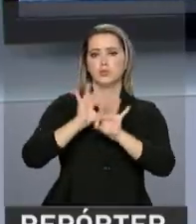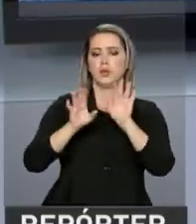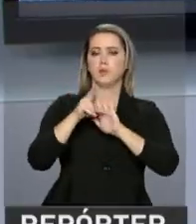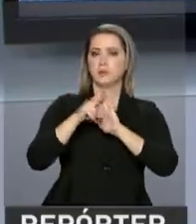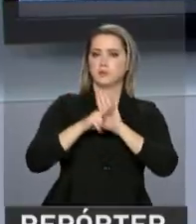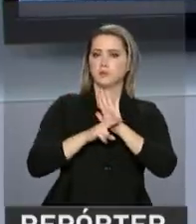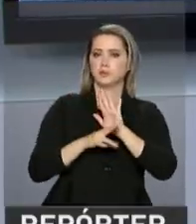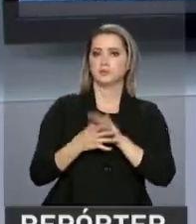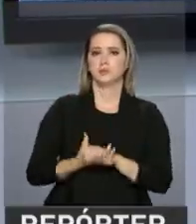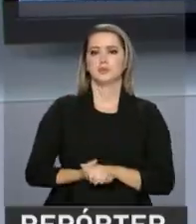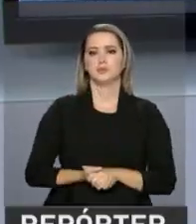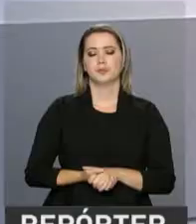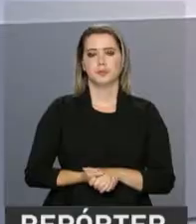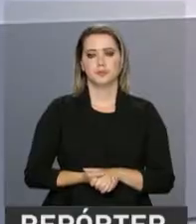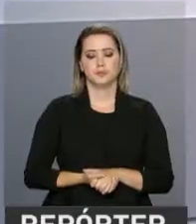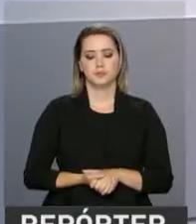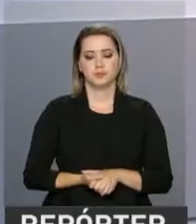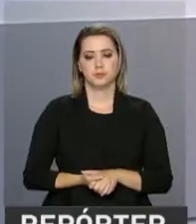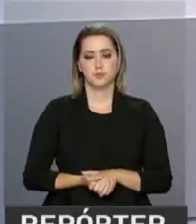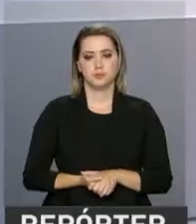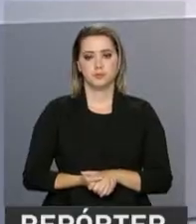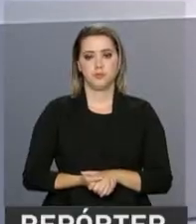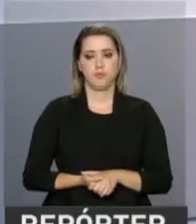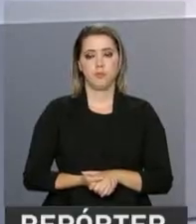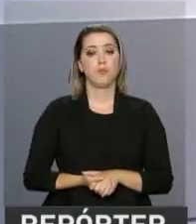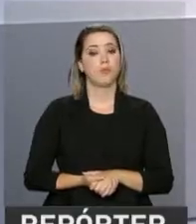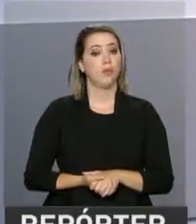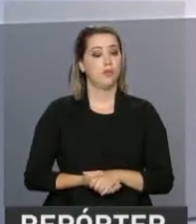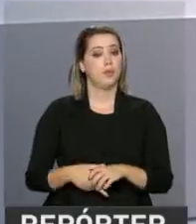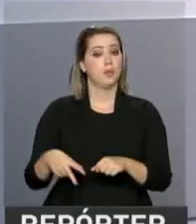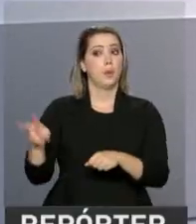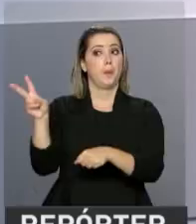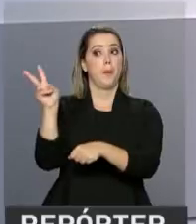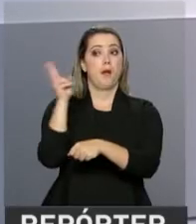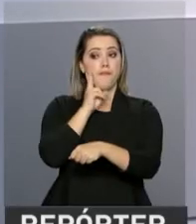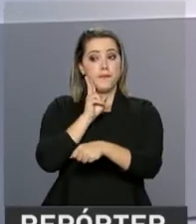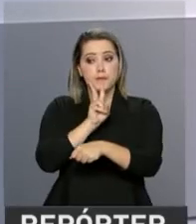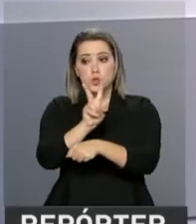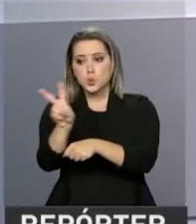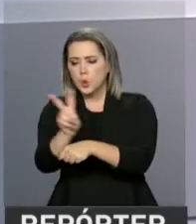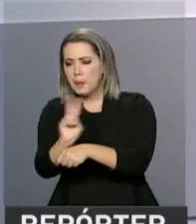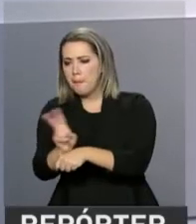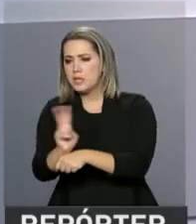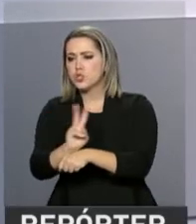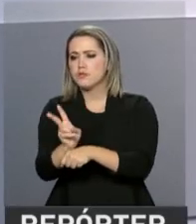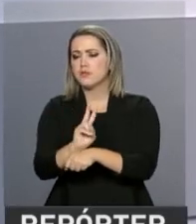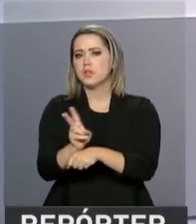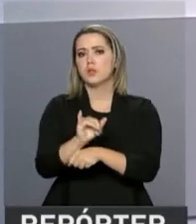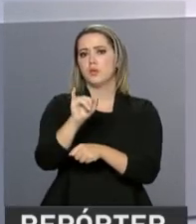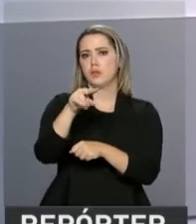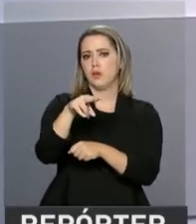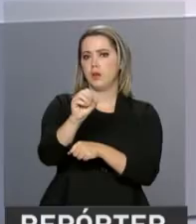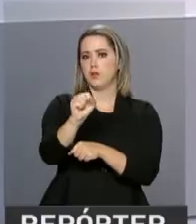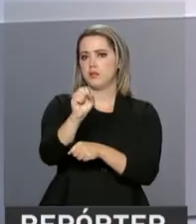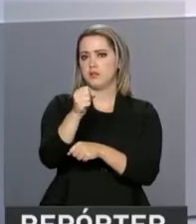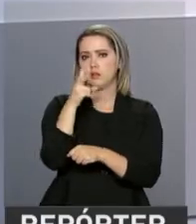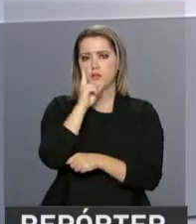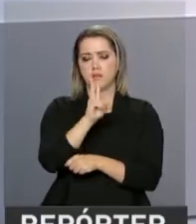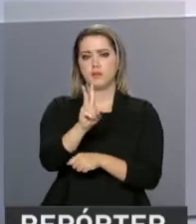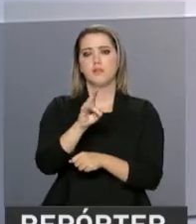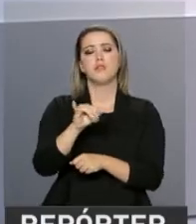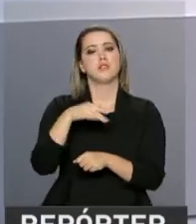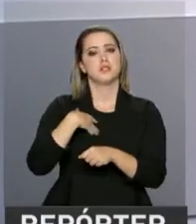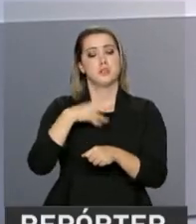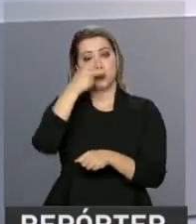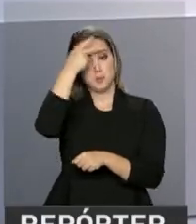dessas regras o pente fino que o inss vem fazendo nos benefícios por incapacidade já mostra